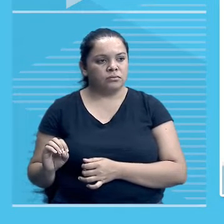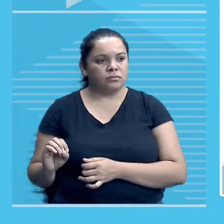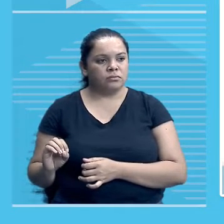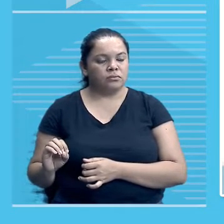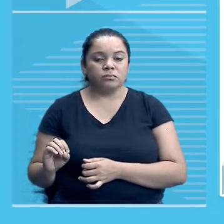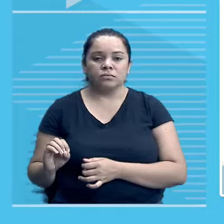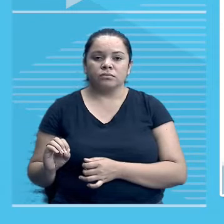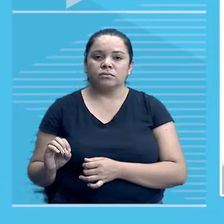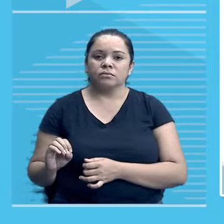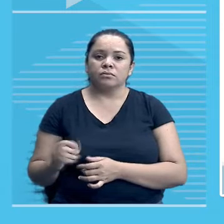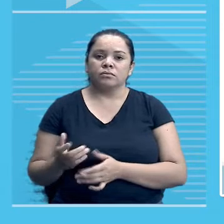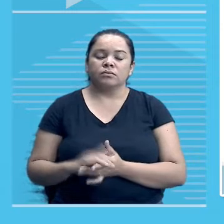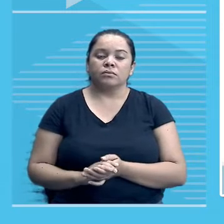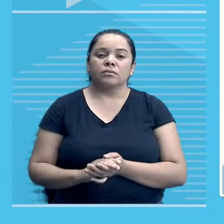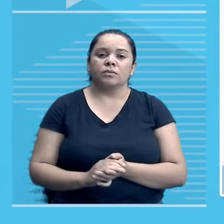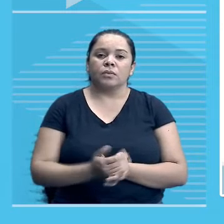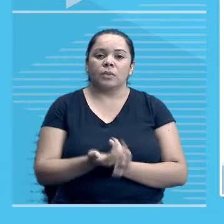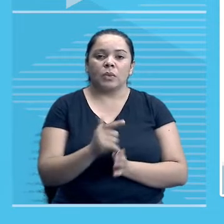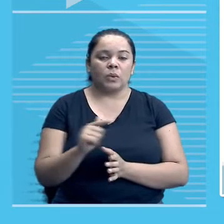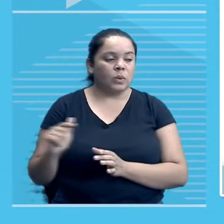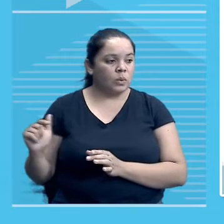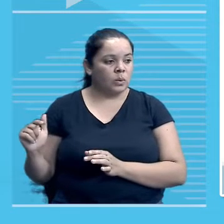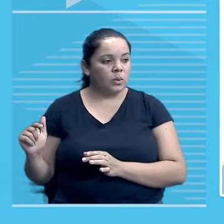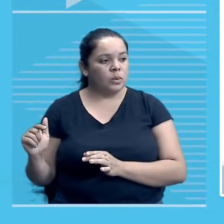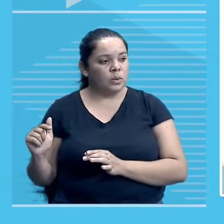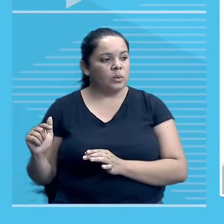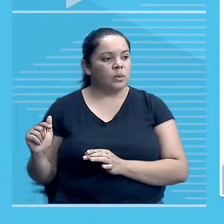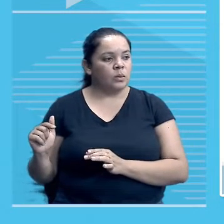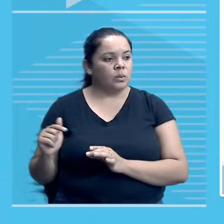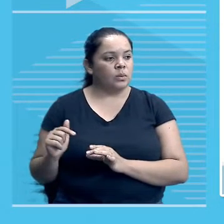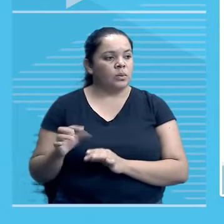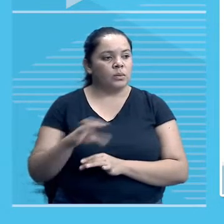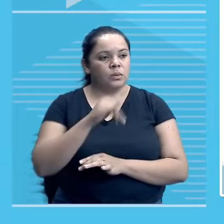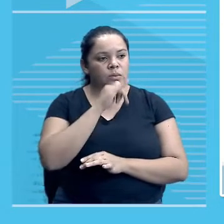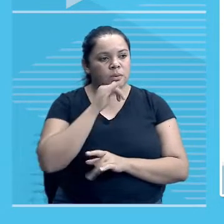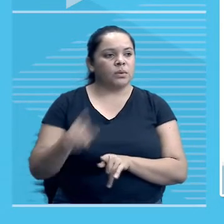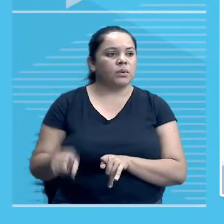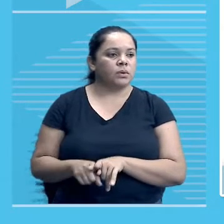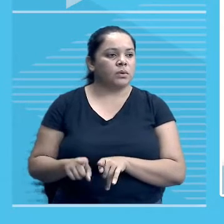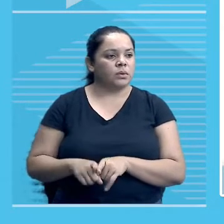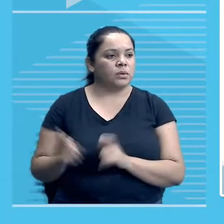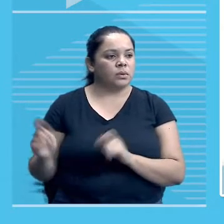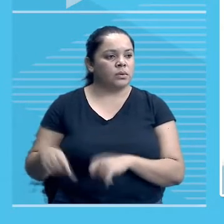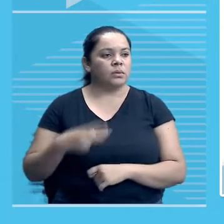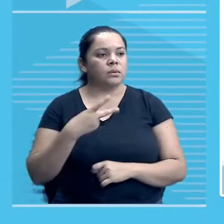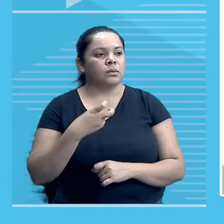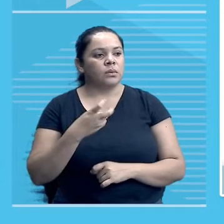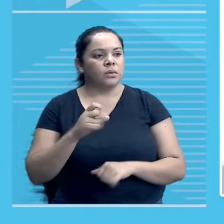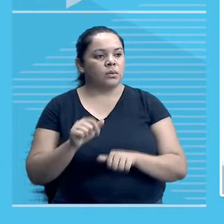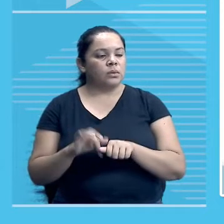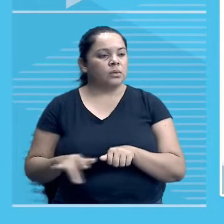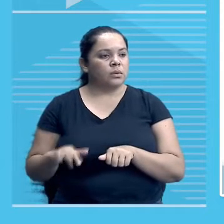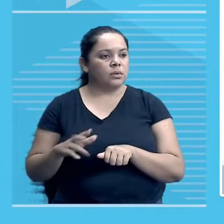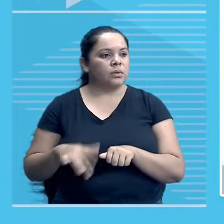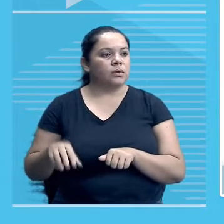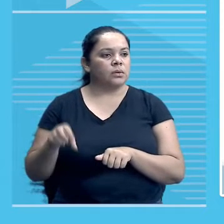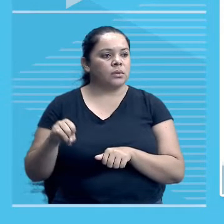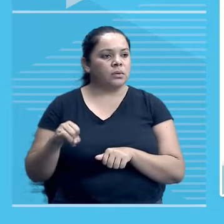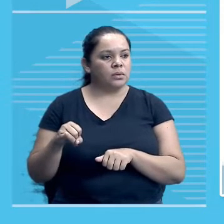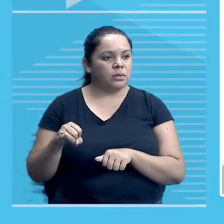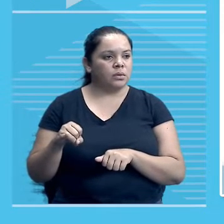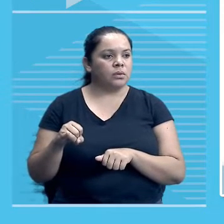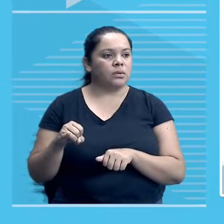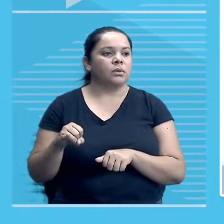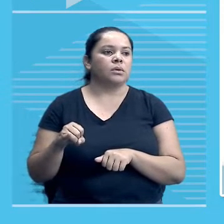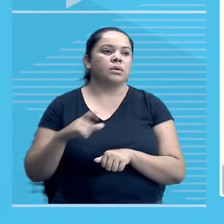Então, outras maneiras também de você visualizar que esse ácido aí é um ácido de caráter